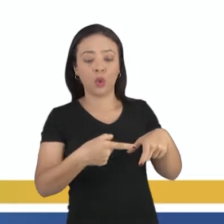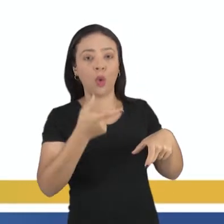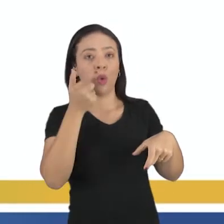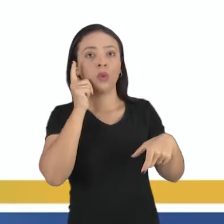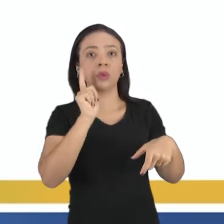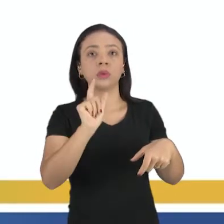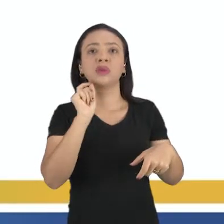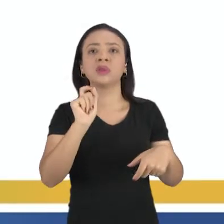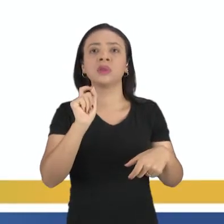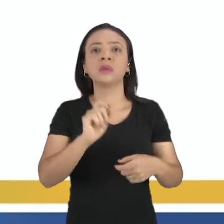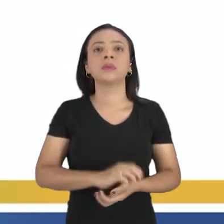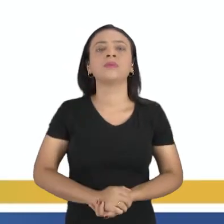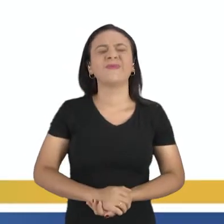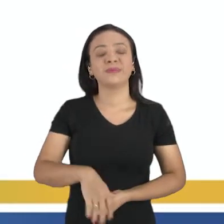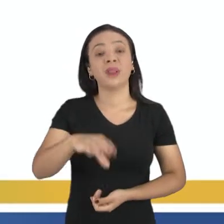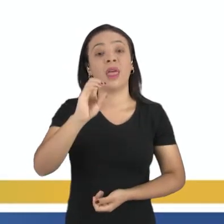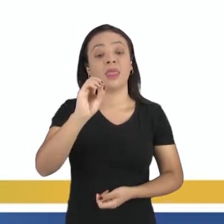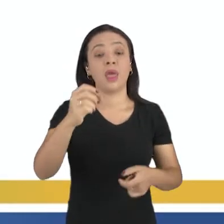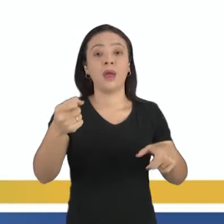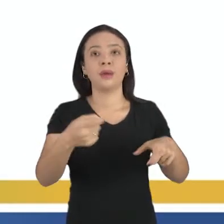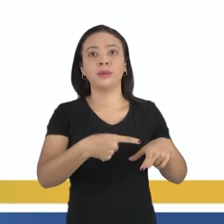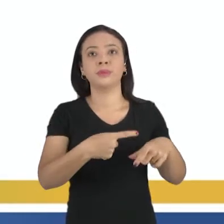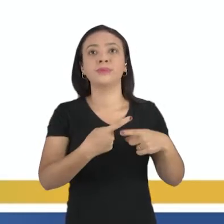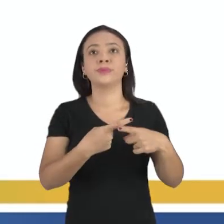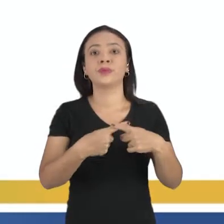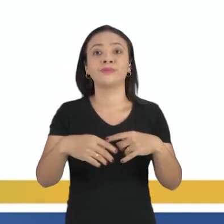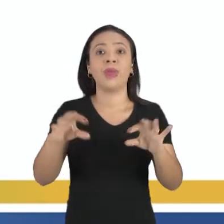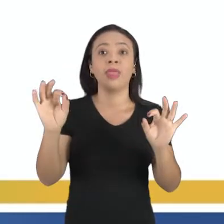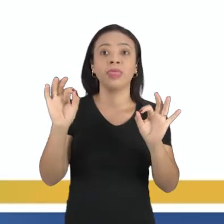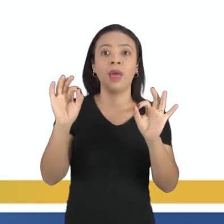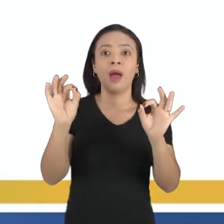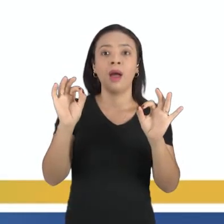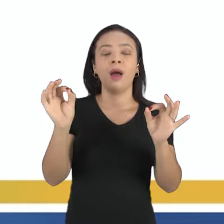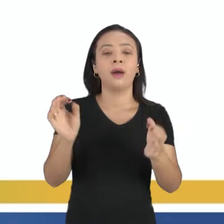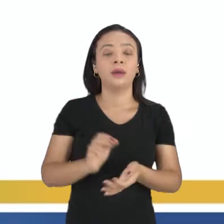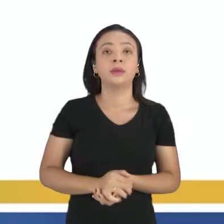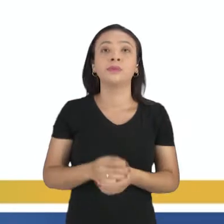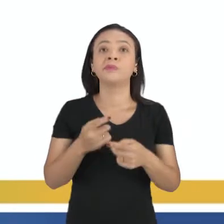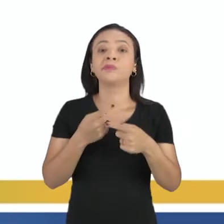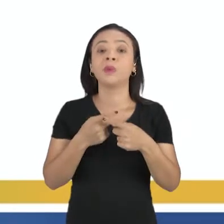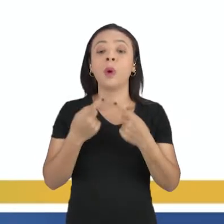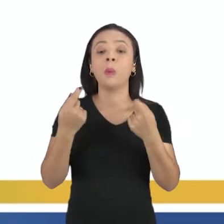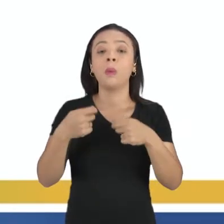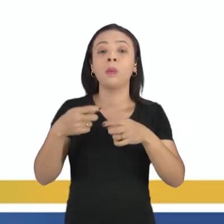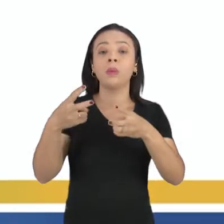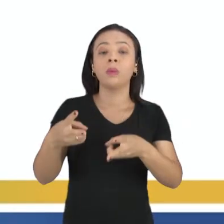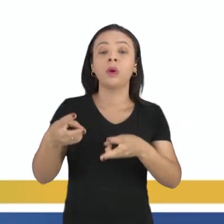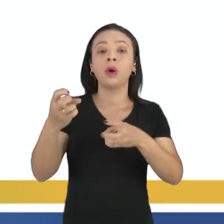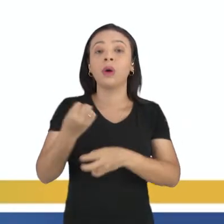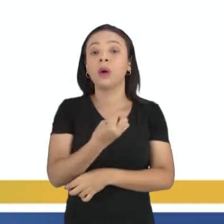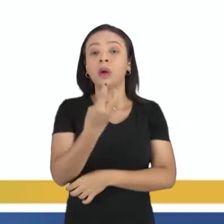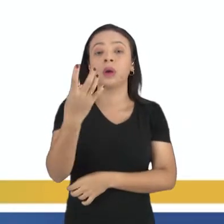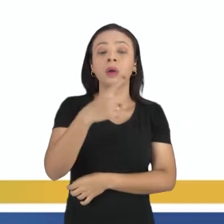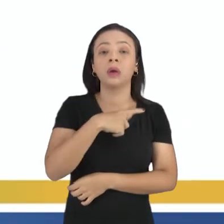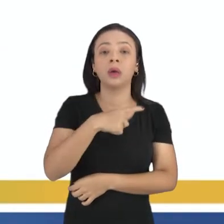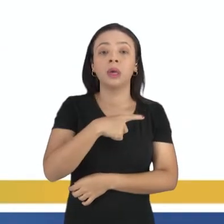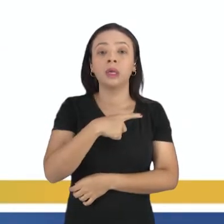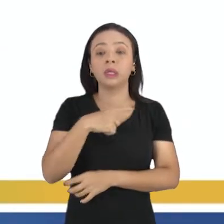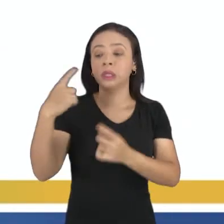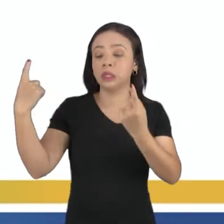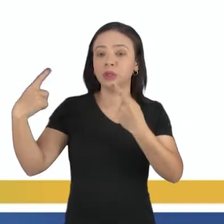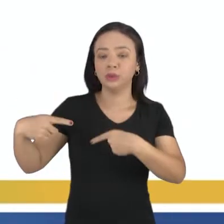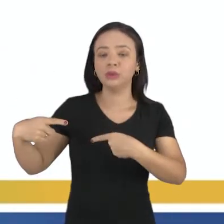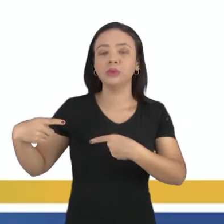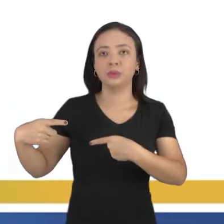marcados seria 0 gols, ou seja, nenhum gol, pois percebemos aí que a quantidade de